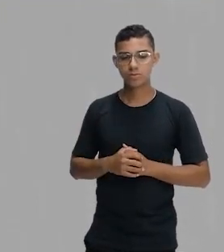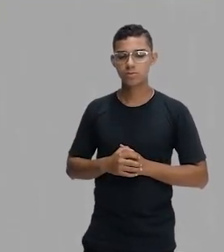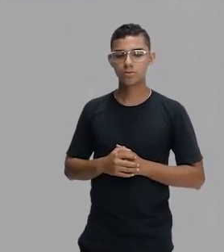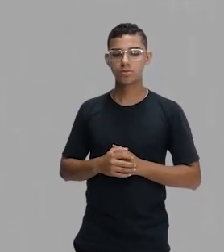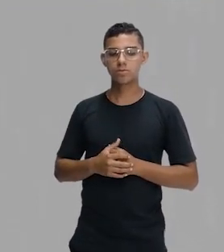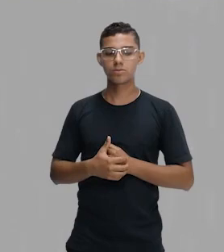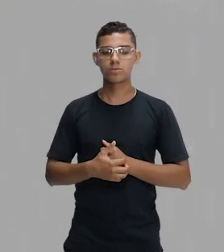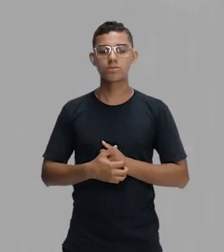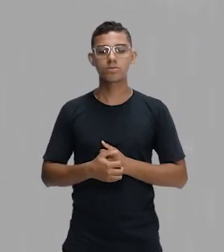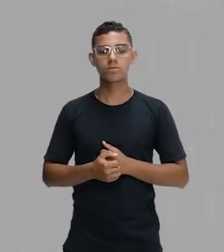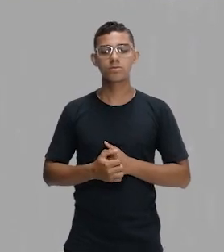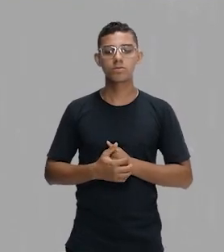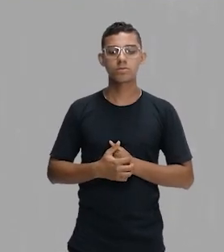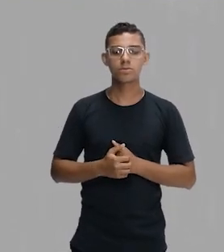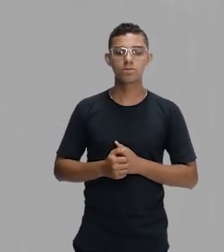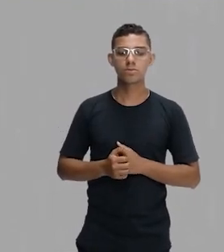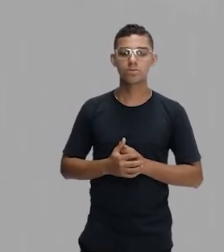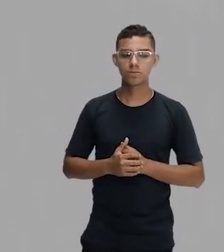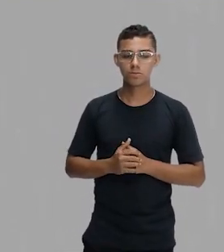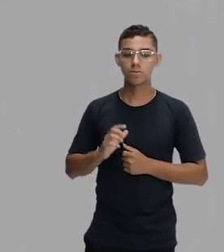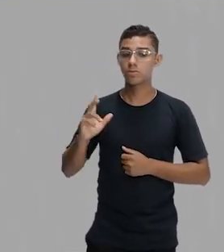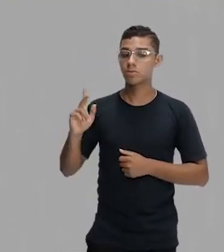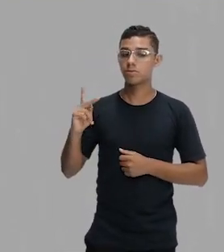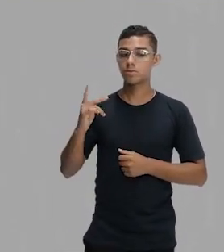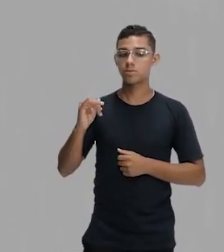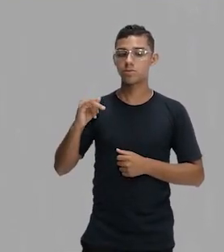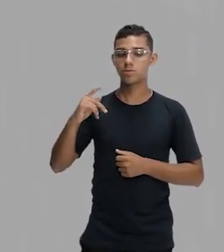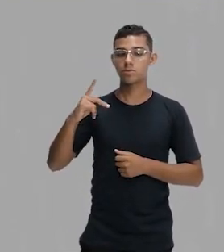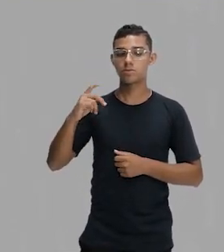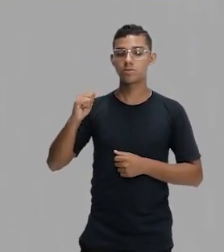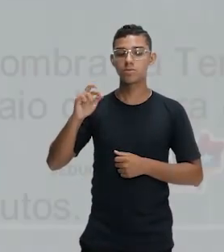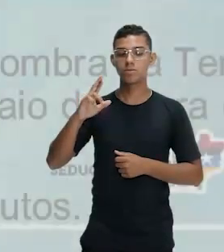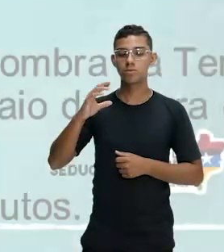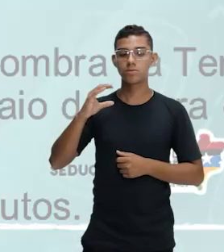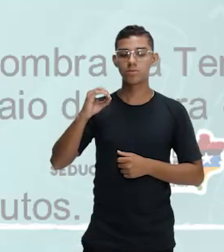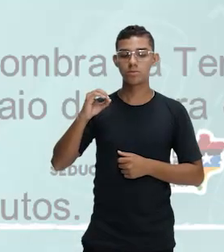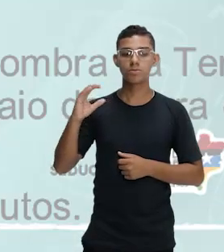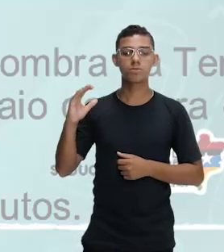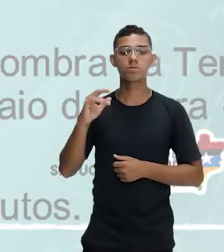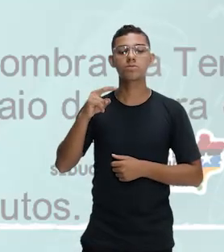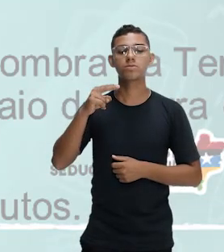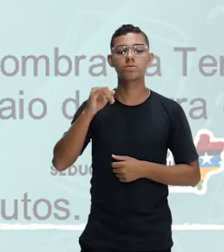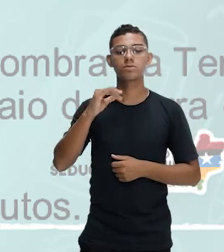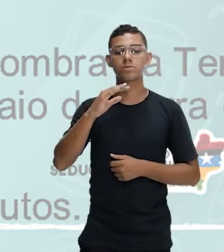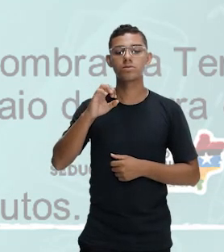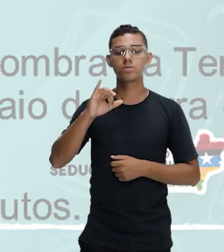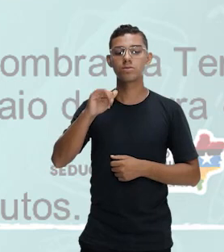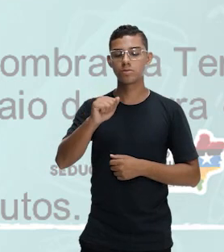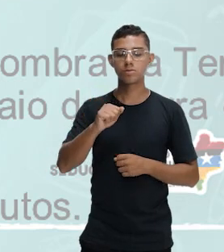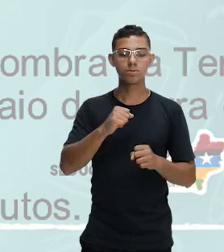ok? O Hiparco de Nicéia viveu ali entre